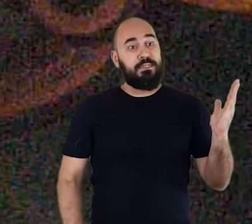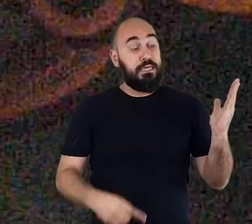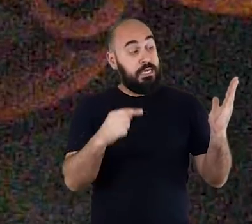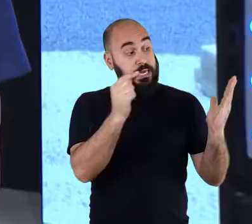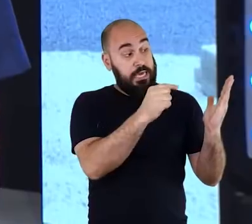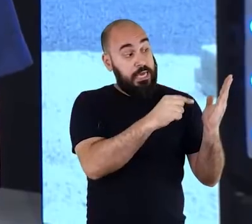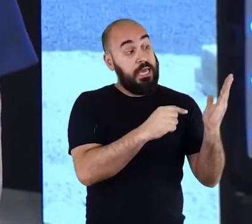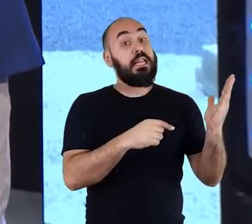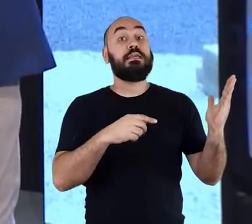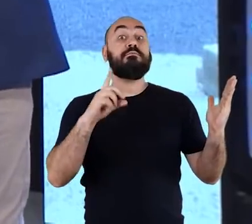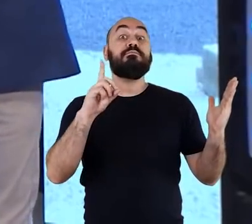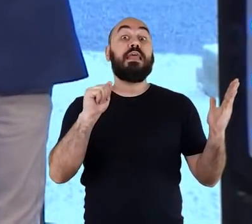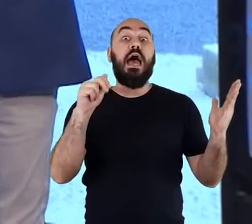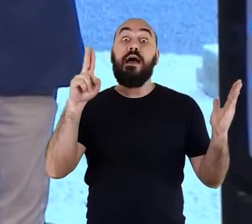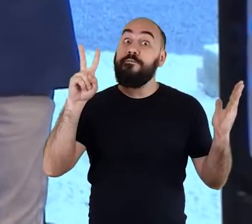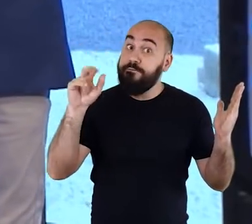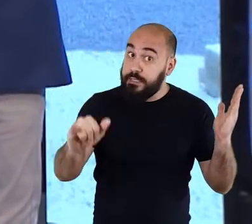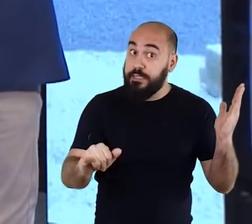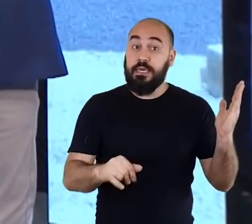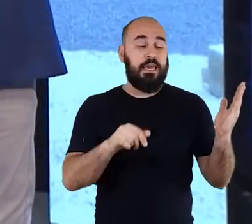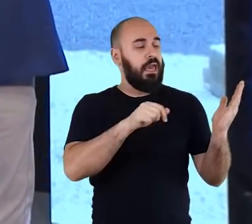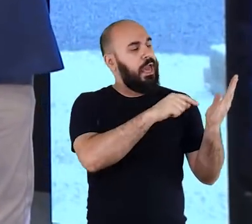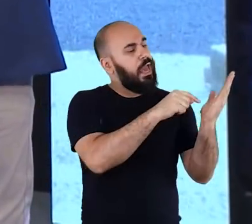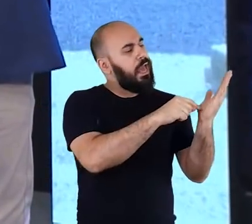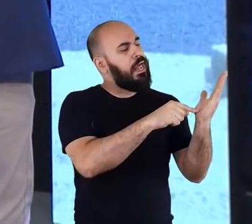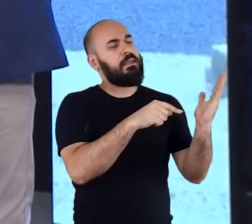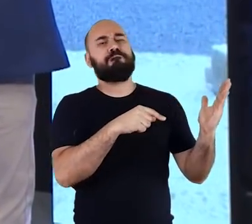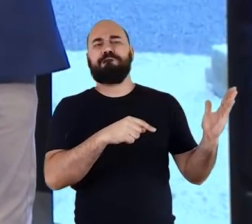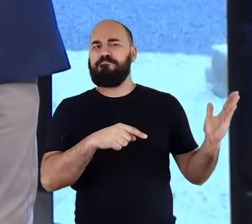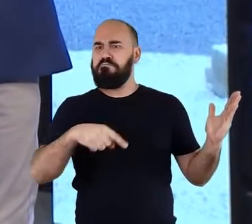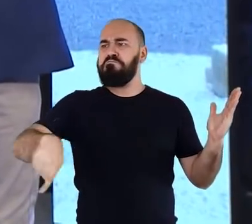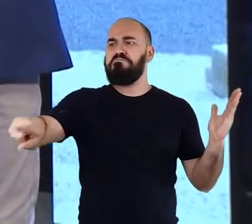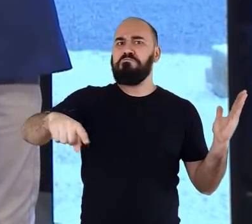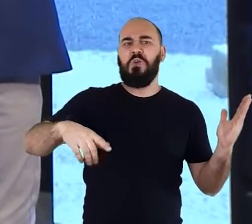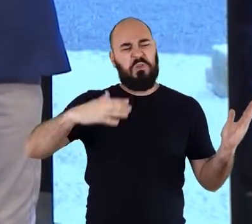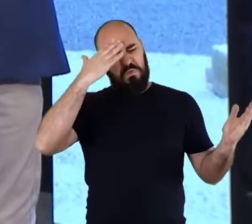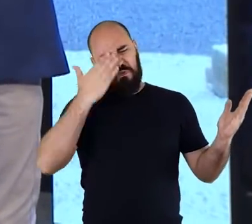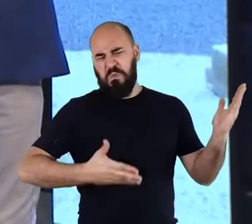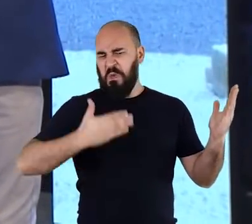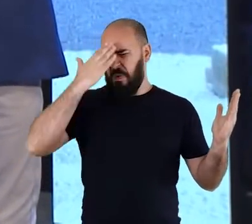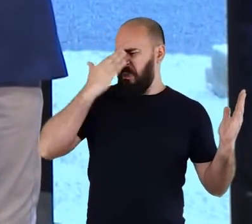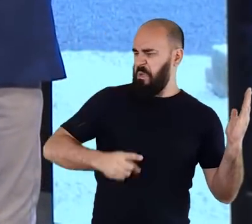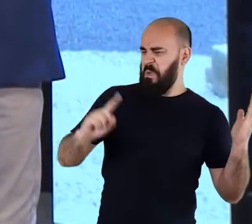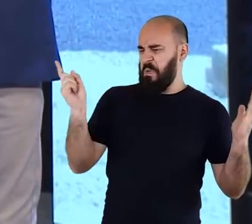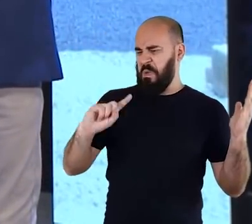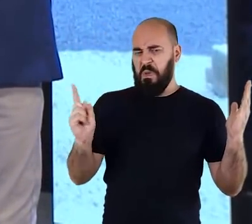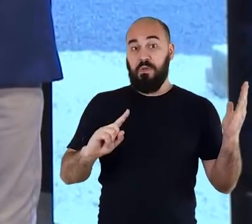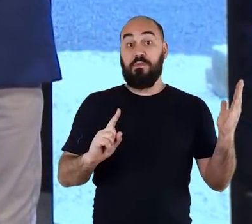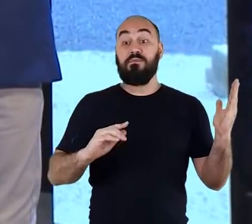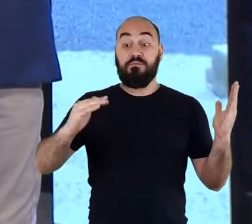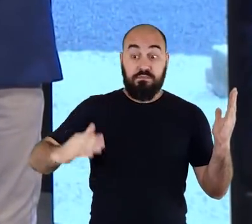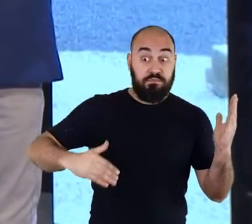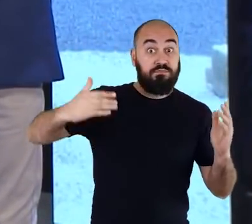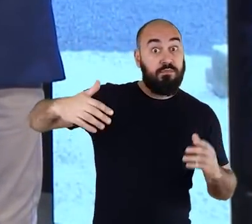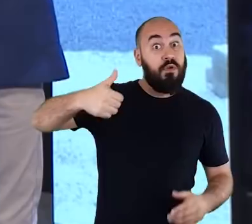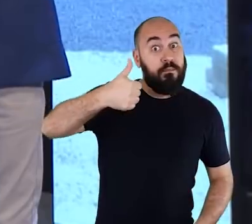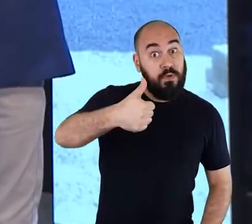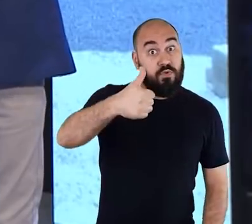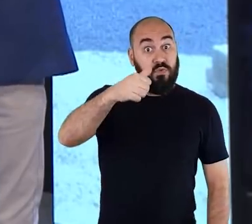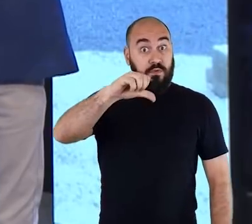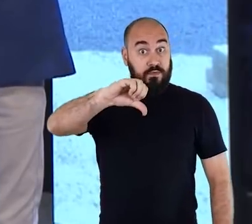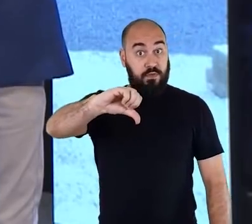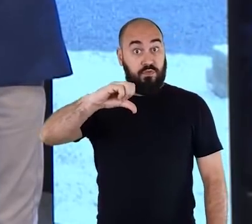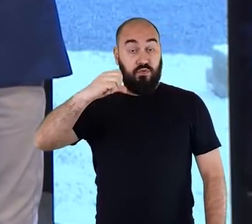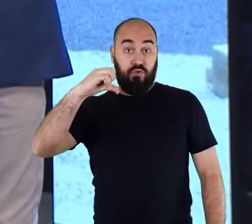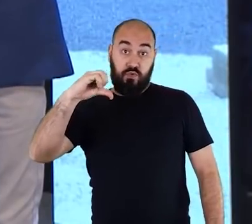negada. Mas isso foi até que, em 1993, Avram Viran encontrasse no norte de Israel,